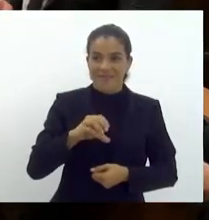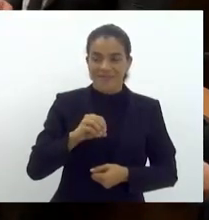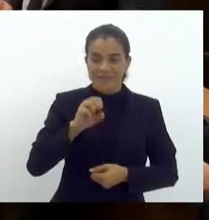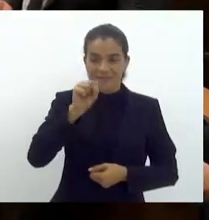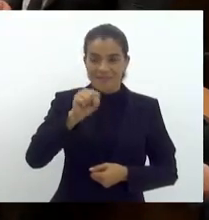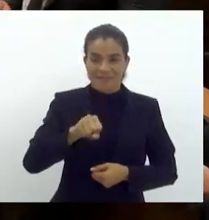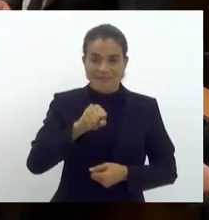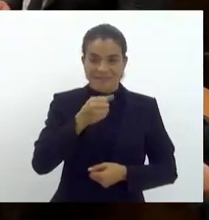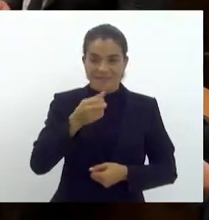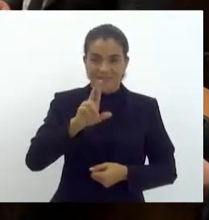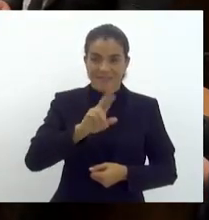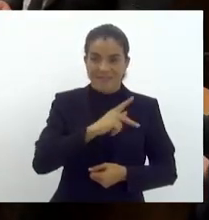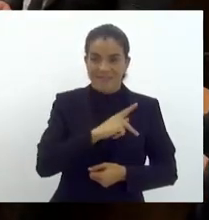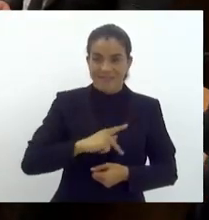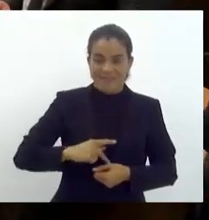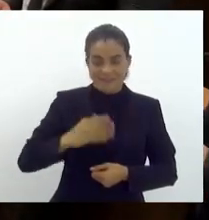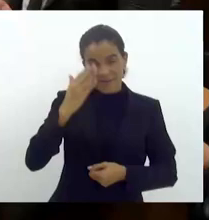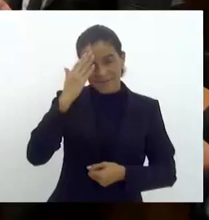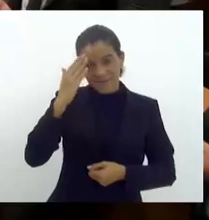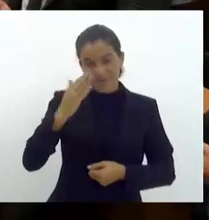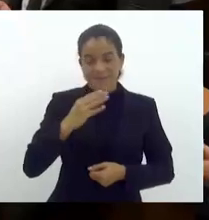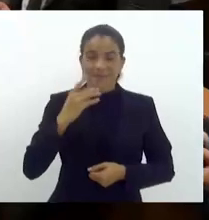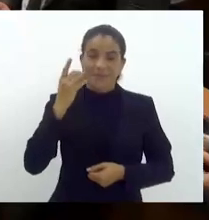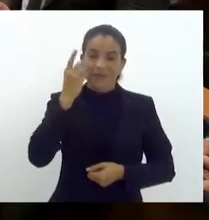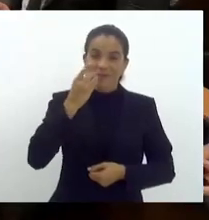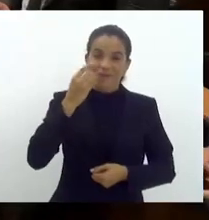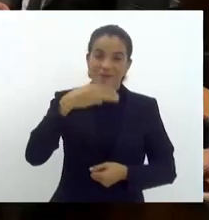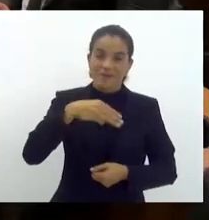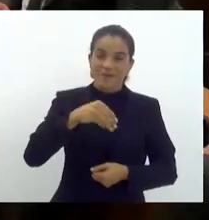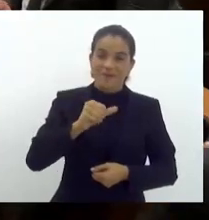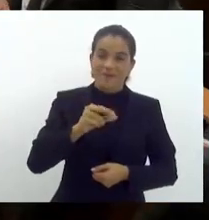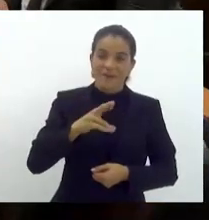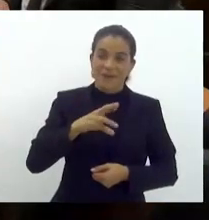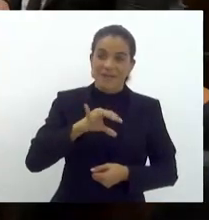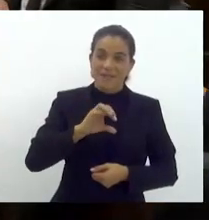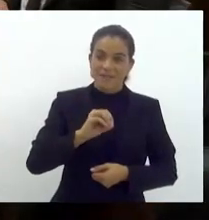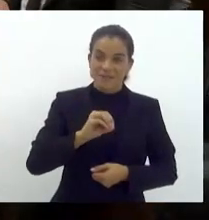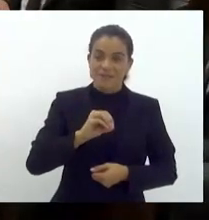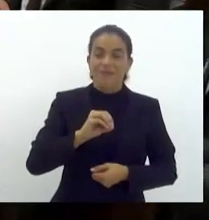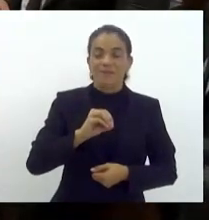sim senhor presidente Obrigado Deputado deputado mas canela